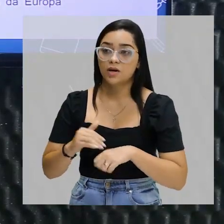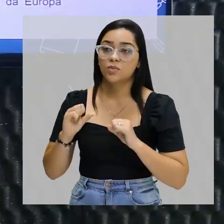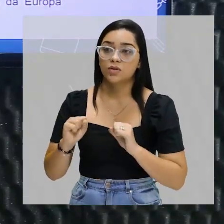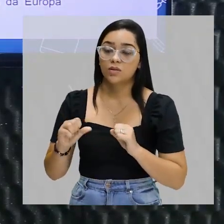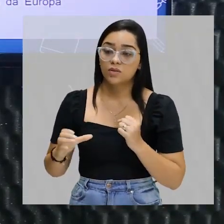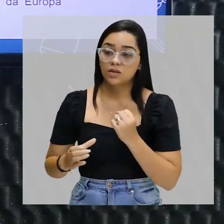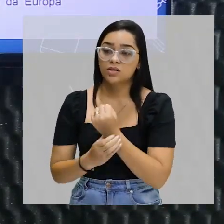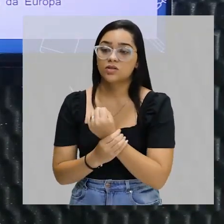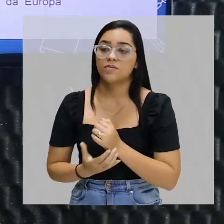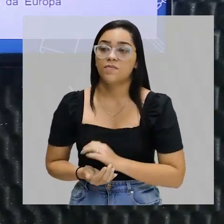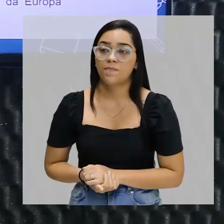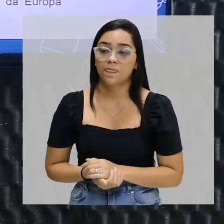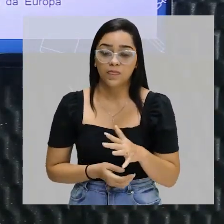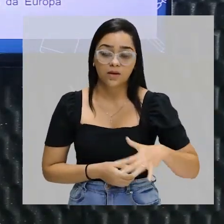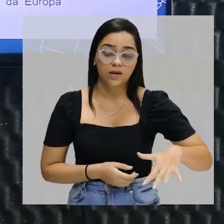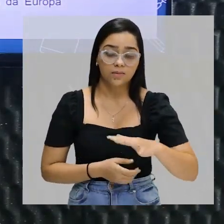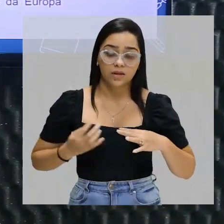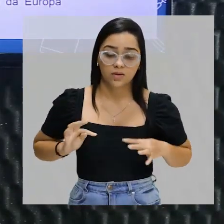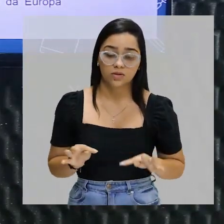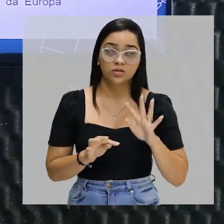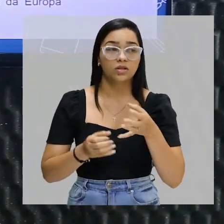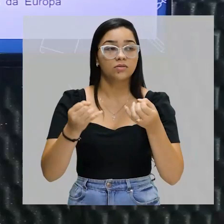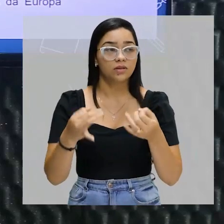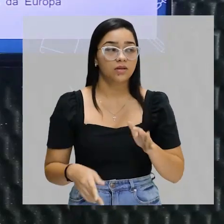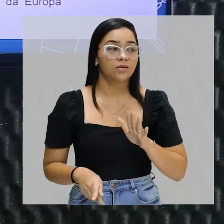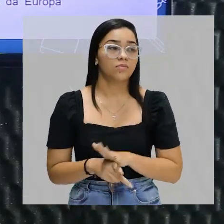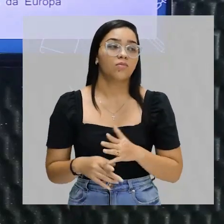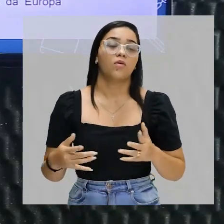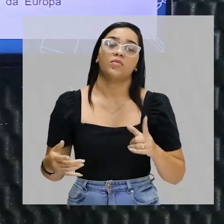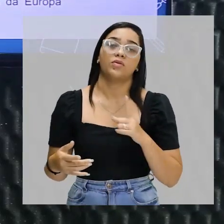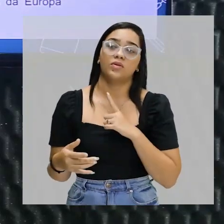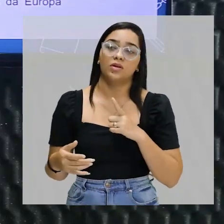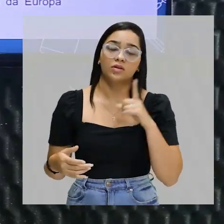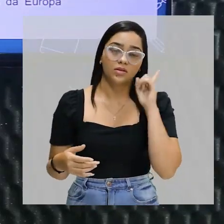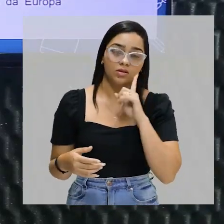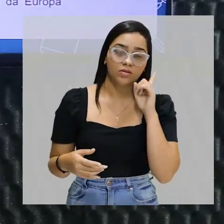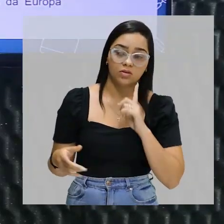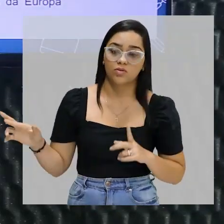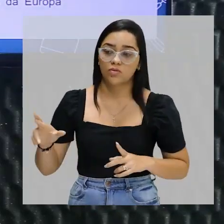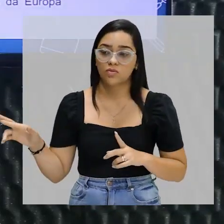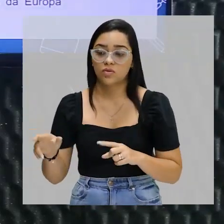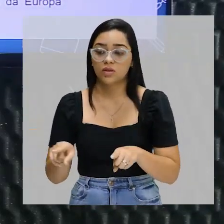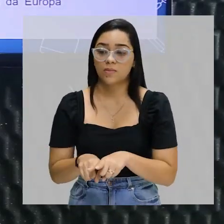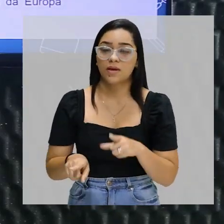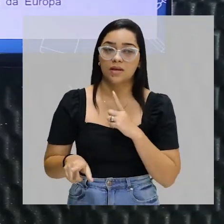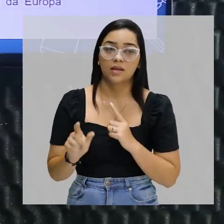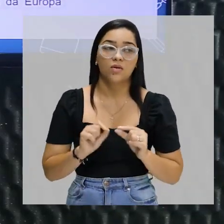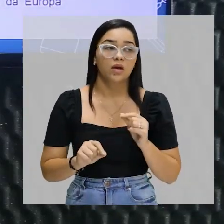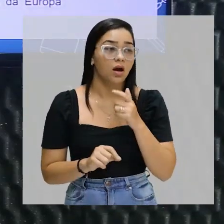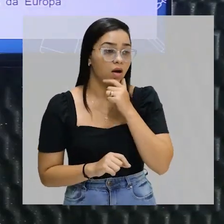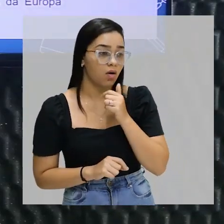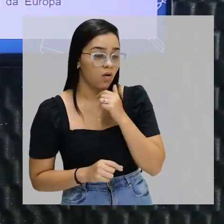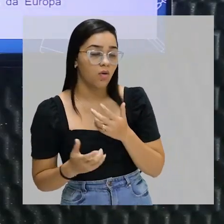ali proteger no campo tecnológico eu já te falei da corrida espacial né Estados Unidos e União Soviética disputando levar o homem